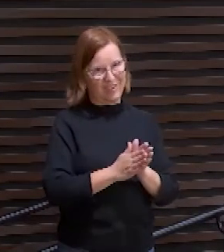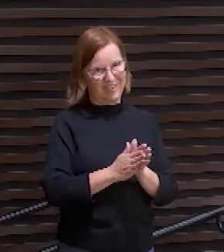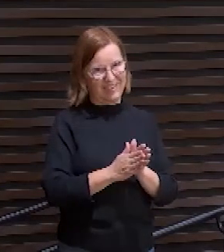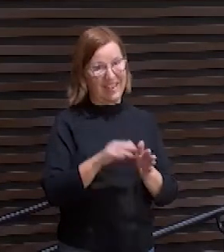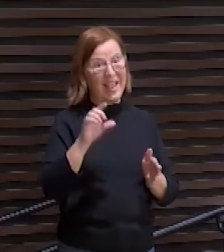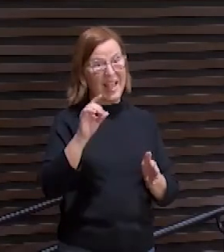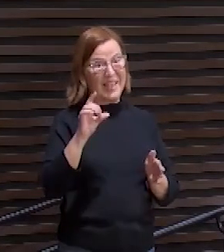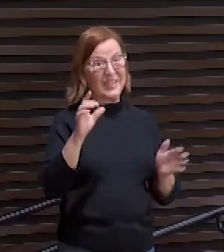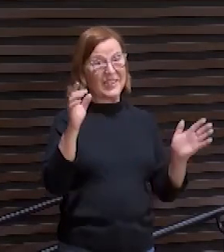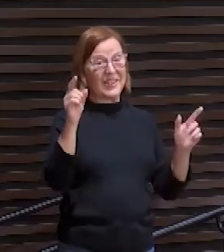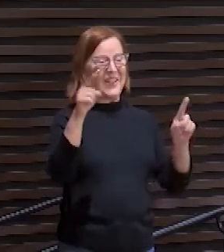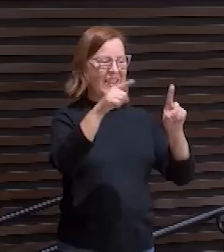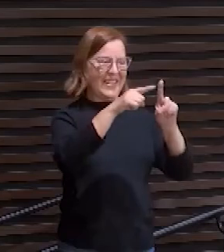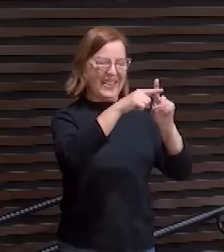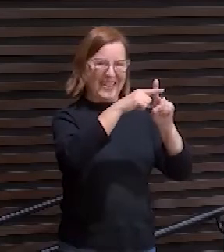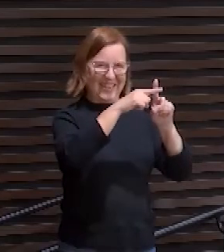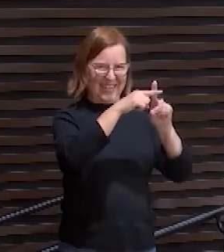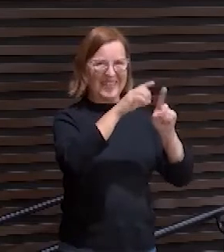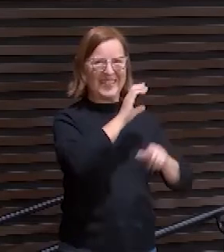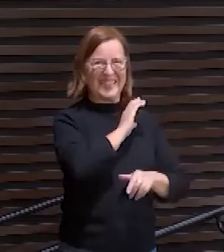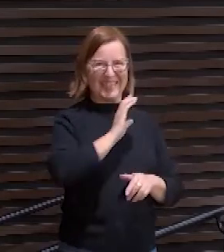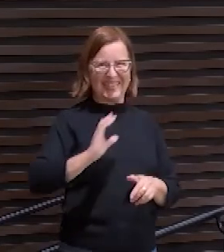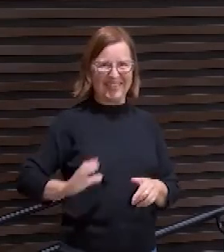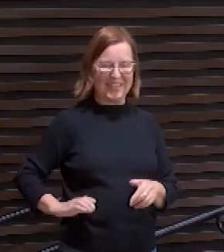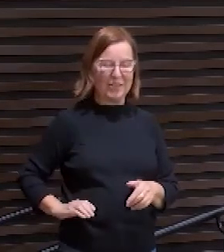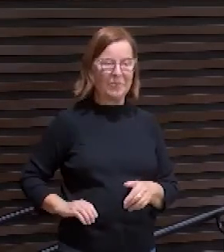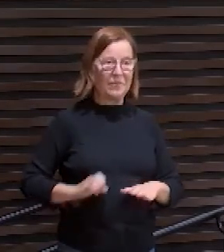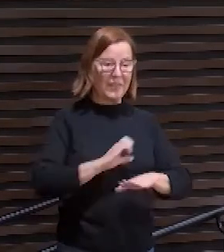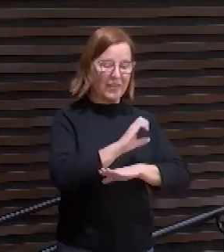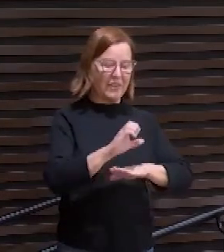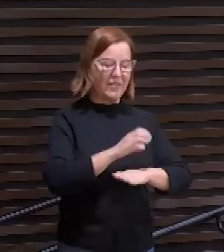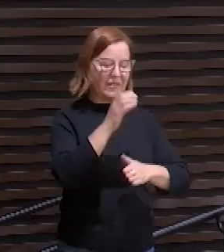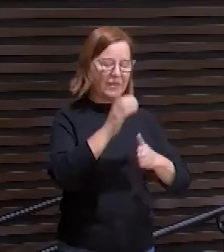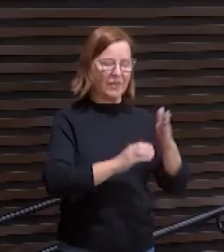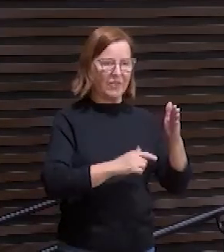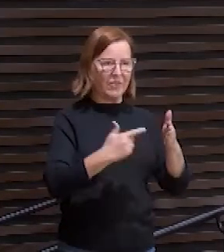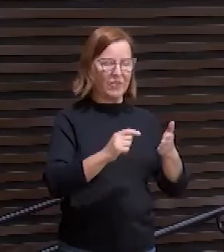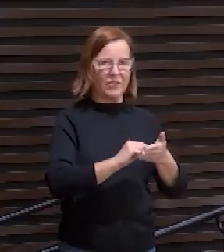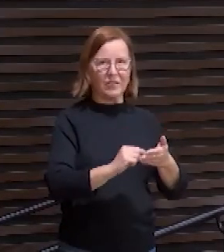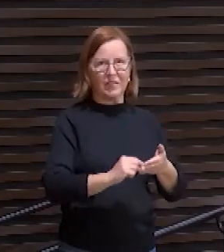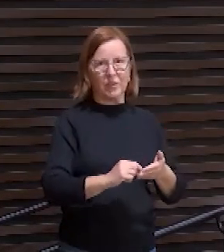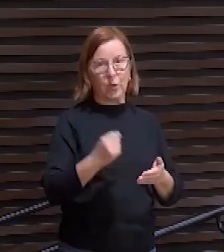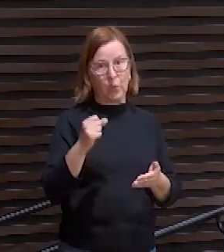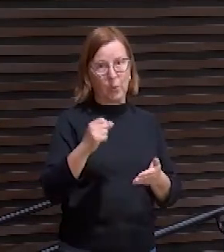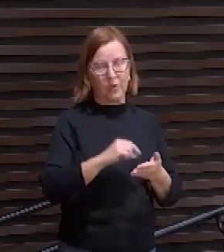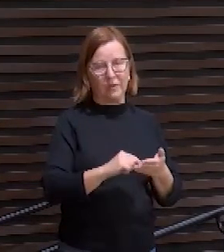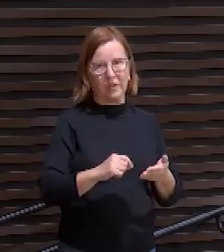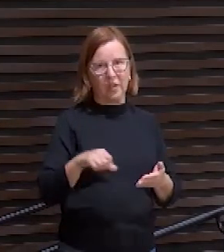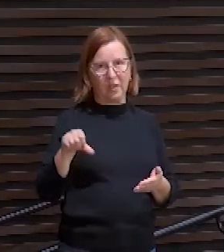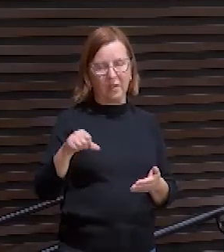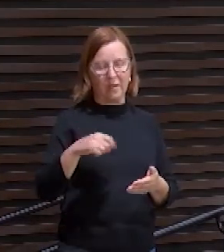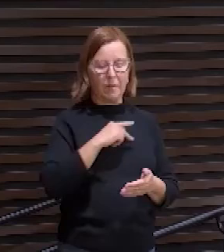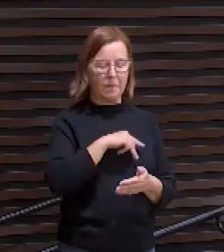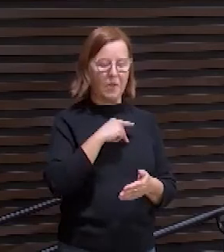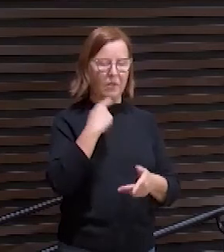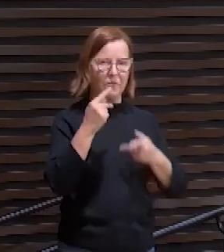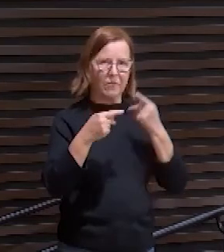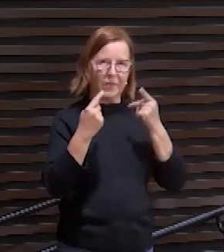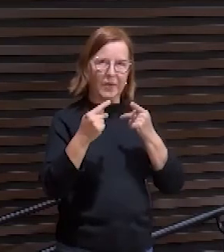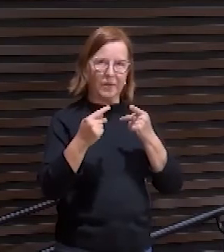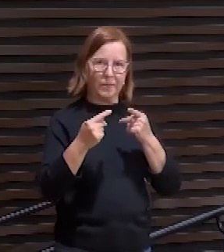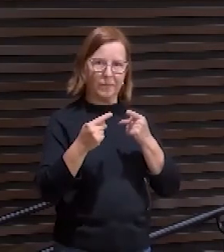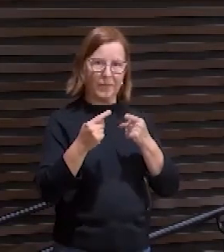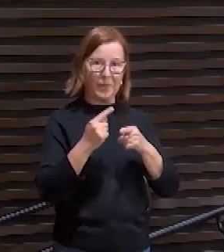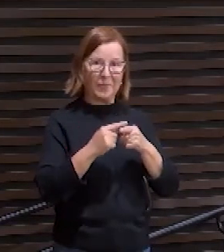Cristo. E Efésios 2, 8 e 9, Paulo diz assim: porque